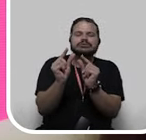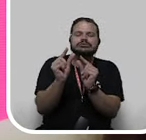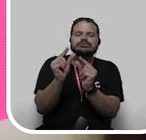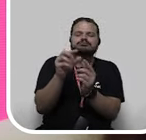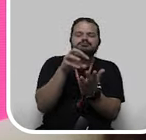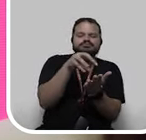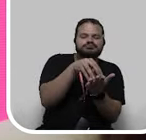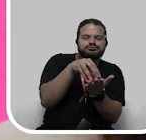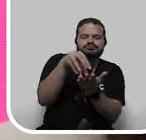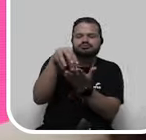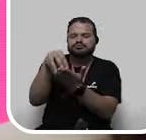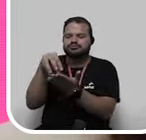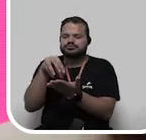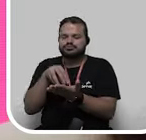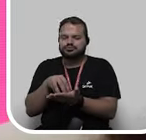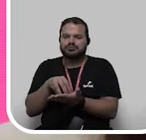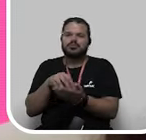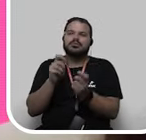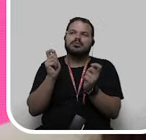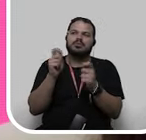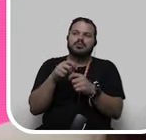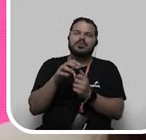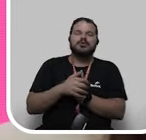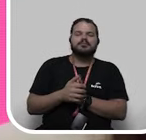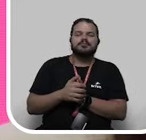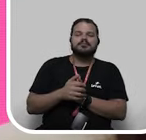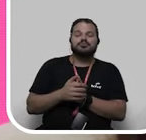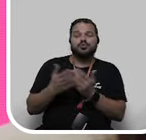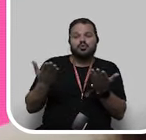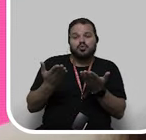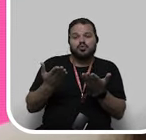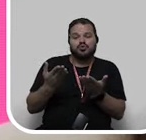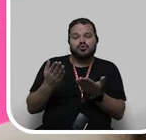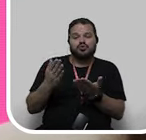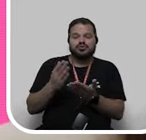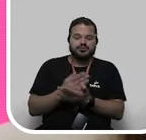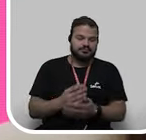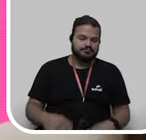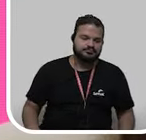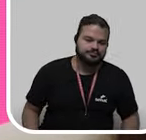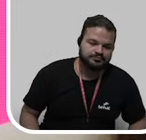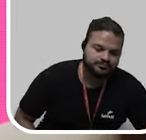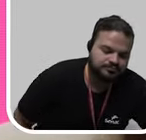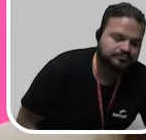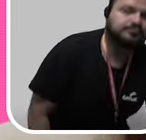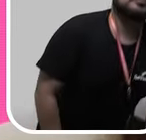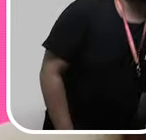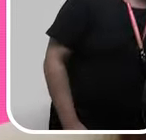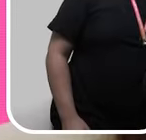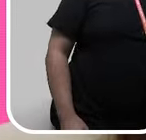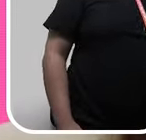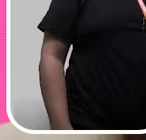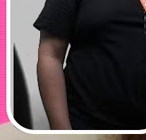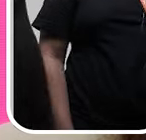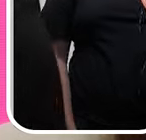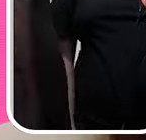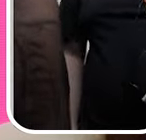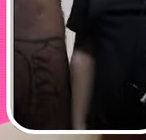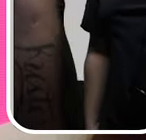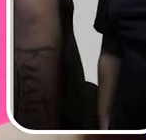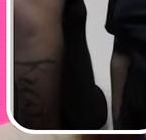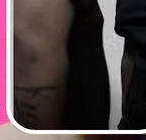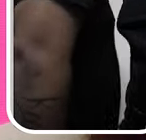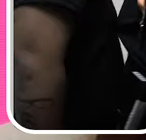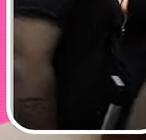nichos de segurança, assim como... Sei lá, hoje a maioria das pessoas coloca senha no celular, então já é uma conscientização